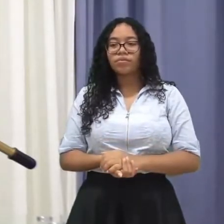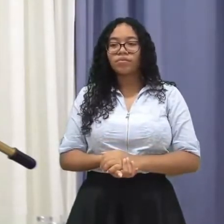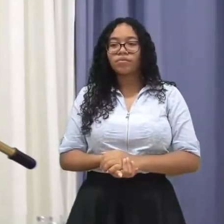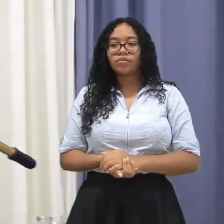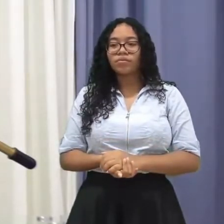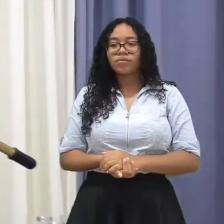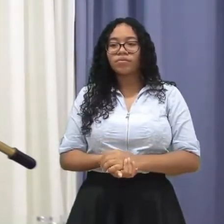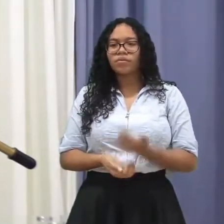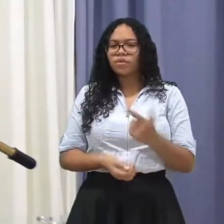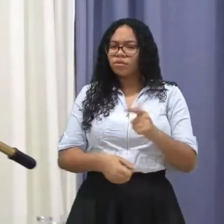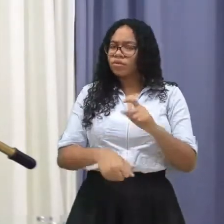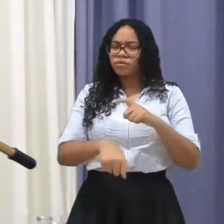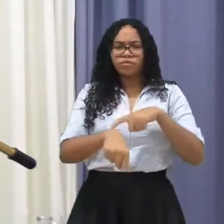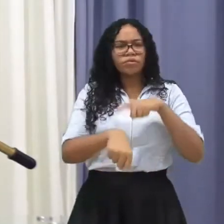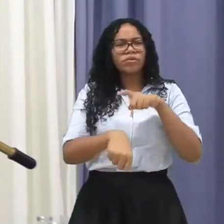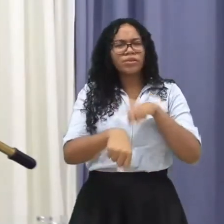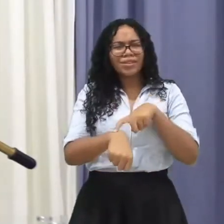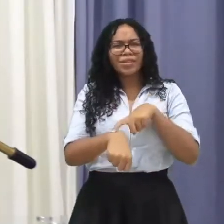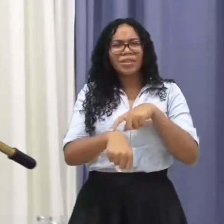profética